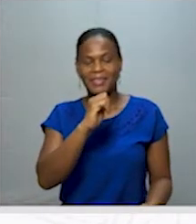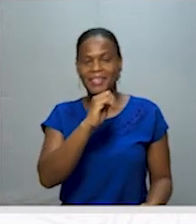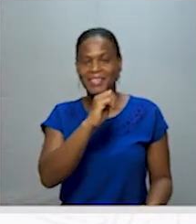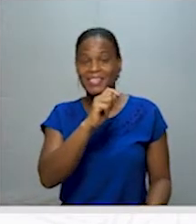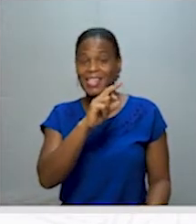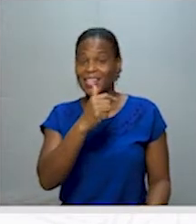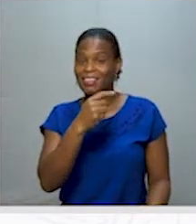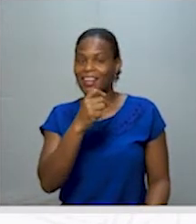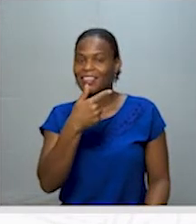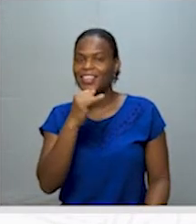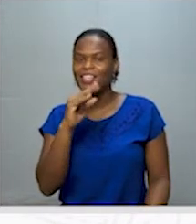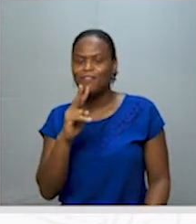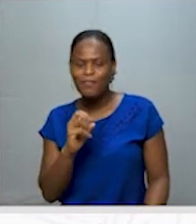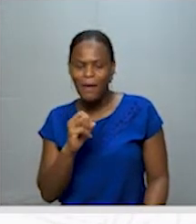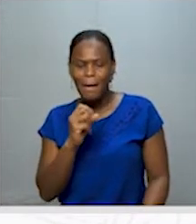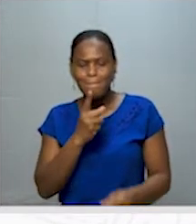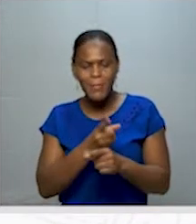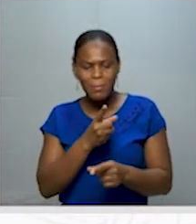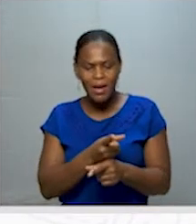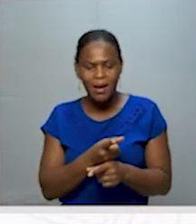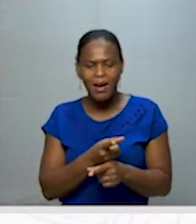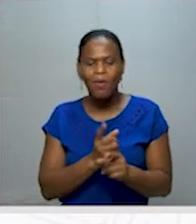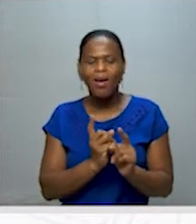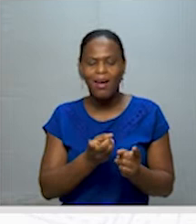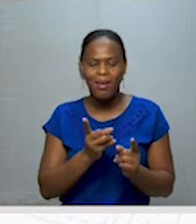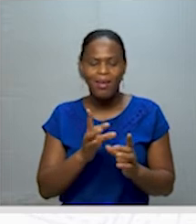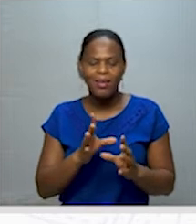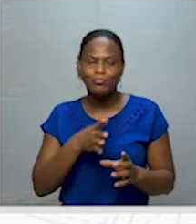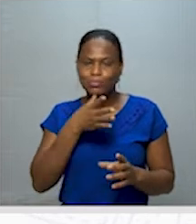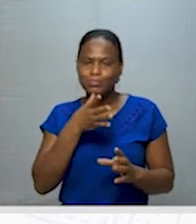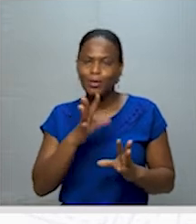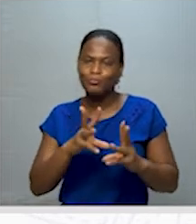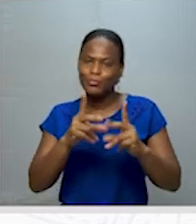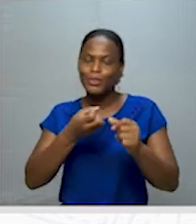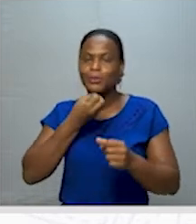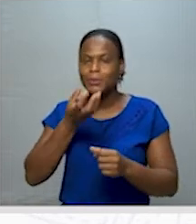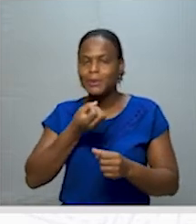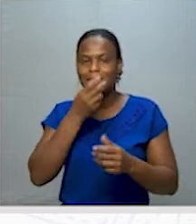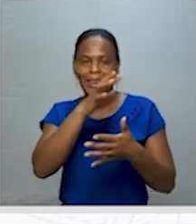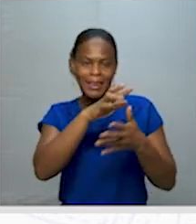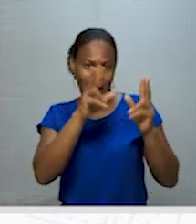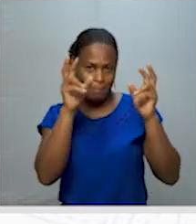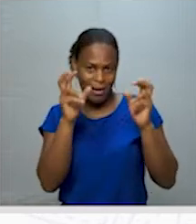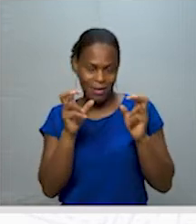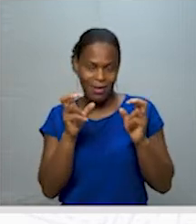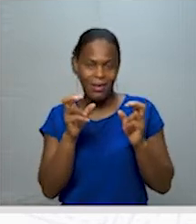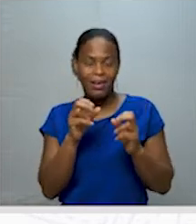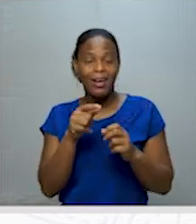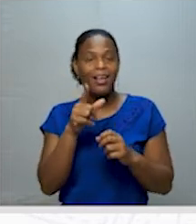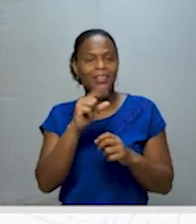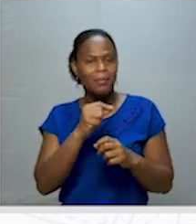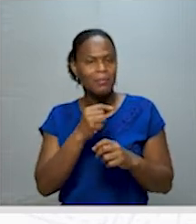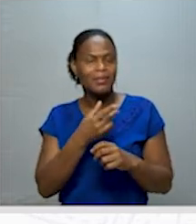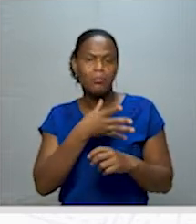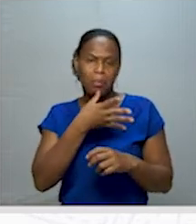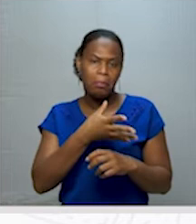Dissertar é o mesmo que discorrer, ou seja, desenvolver uma explicação perante um tema. Não? A